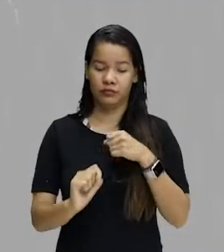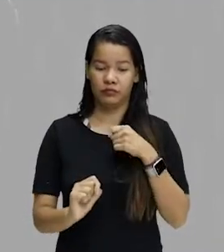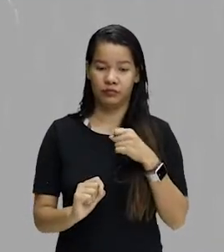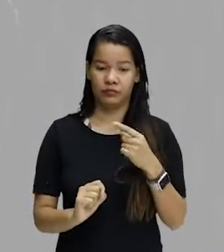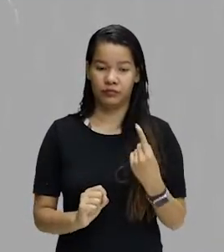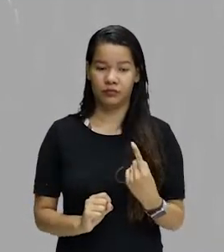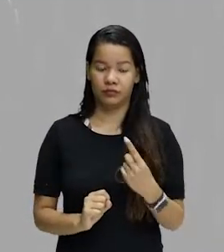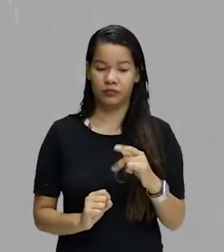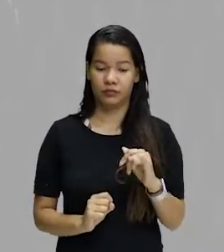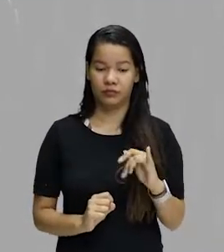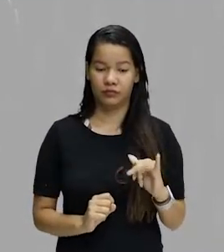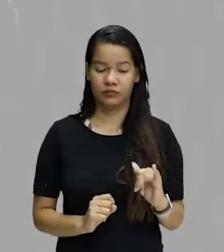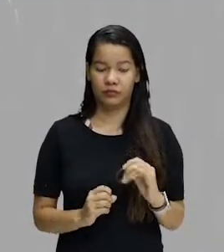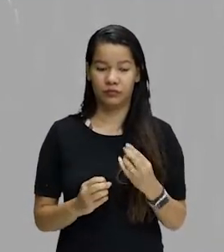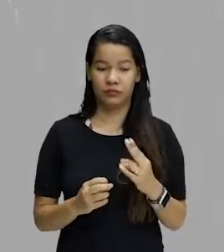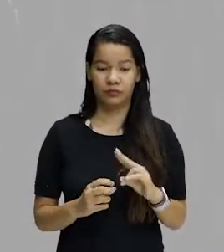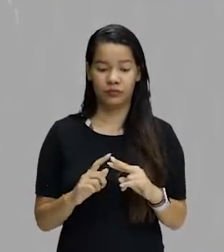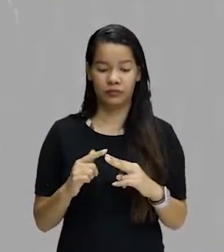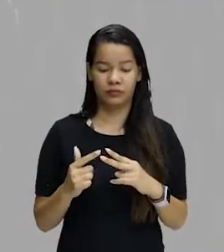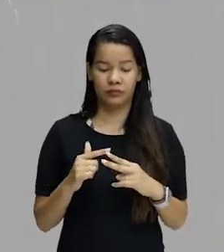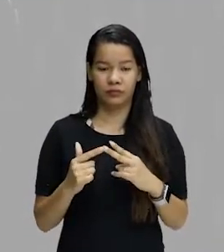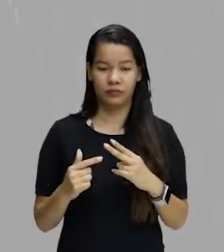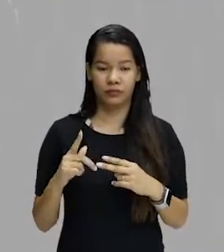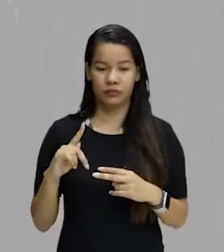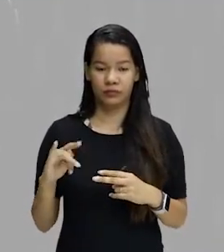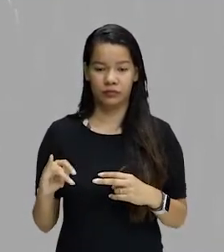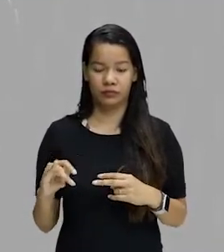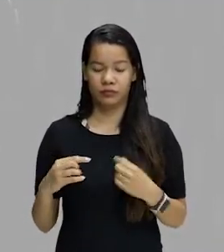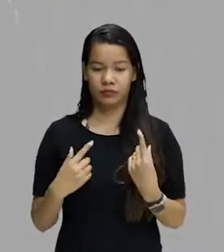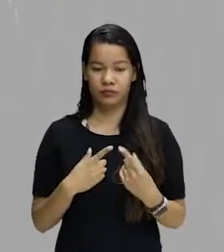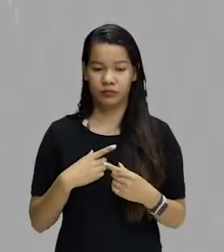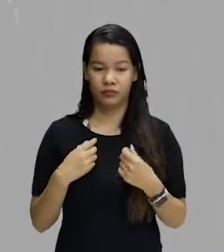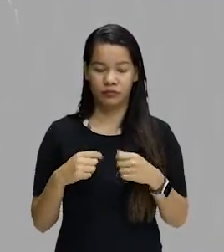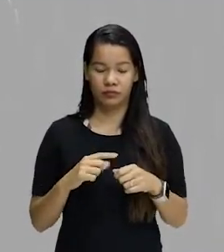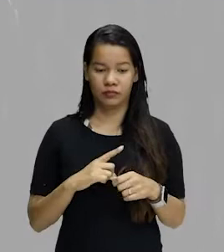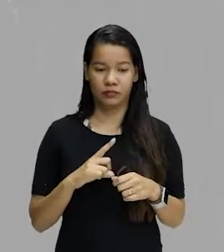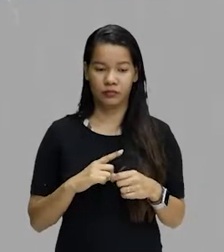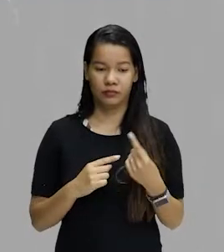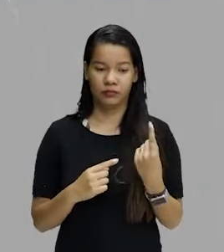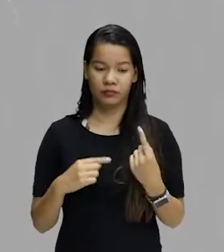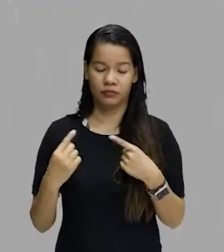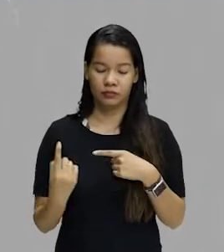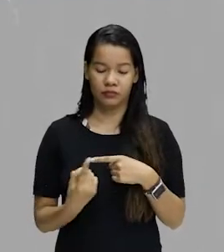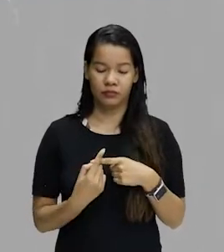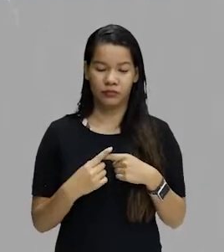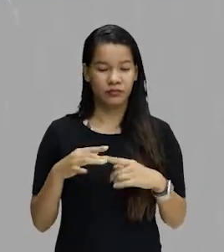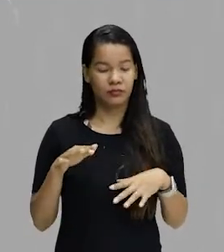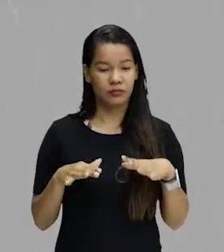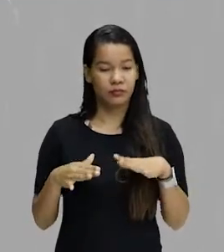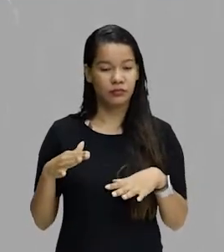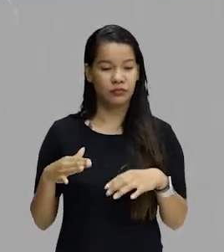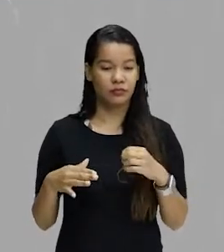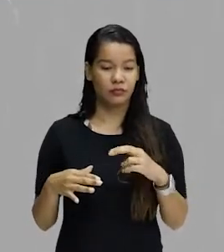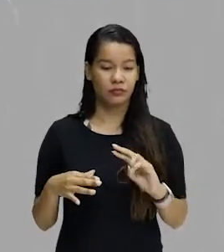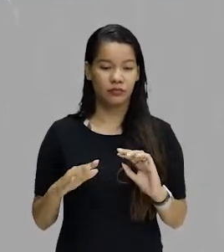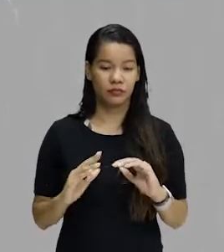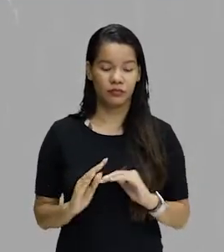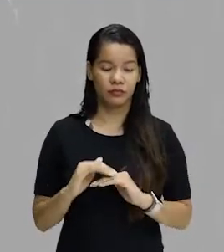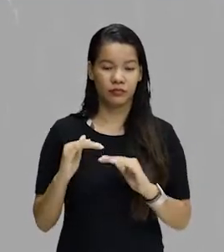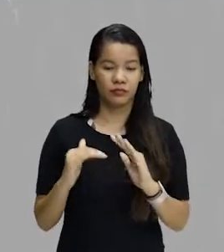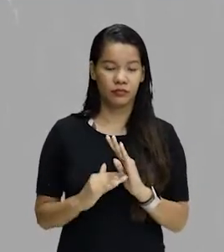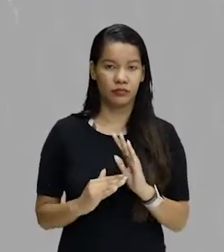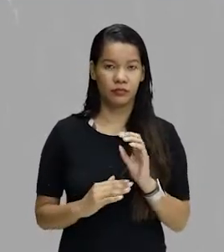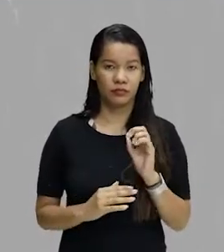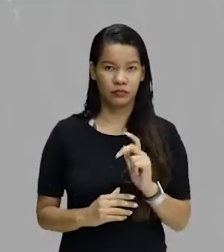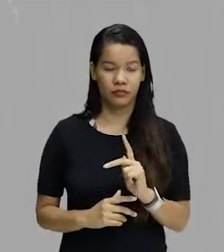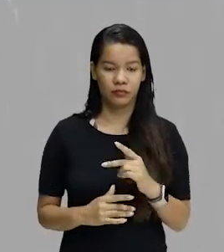ou as duas ligações pi. Podemos ter uma adição parcial ou uma adição total. Show de